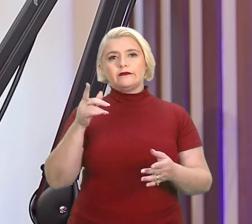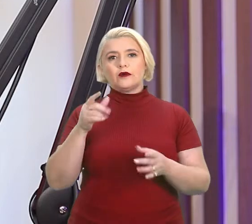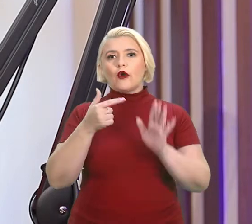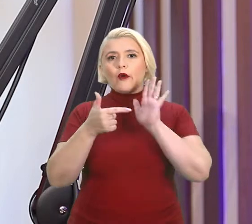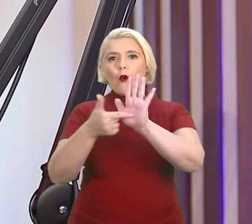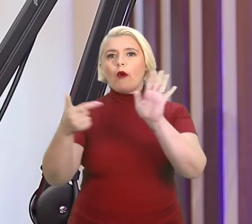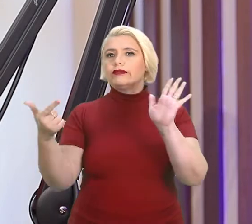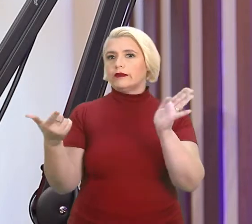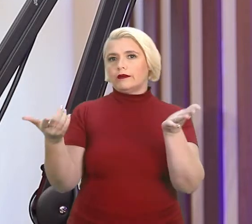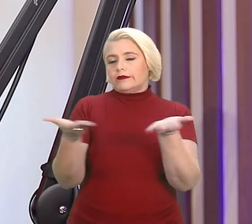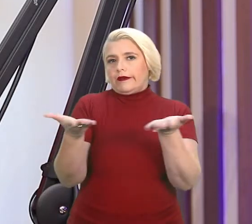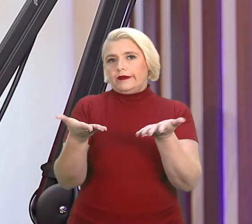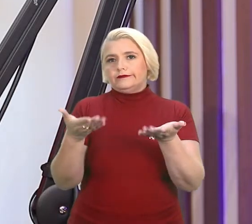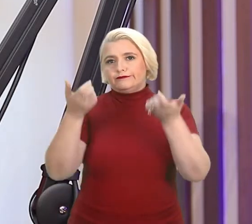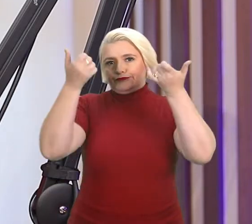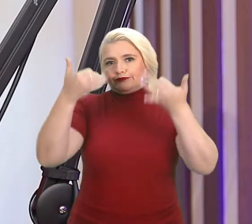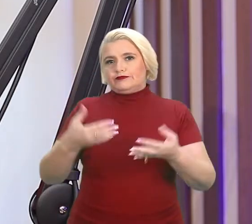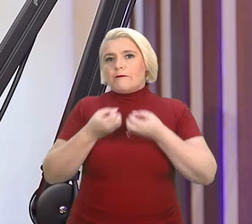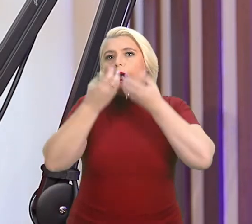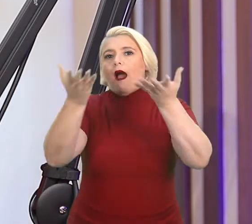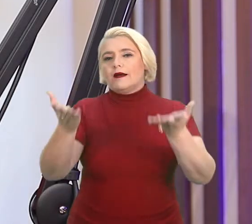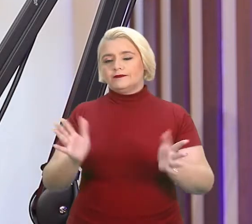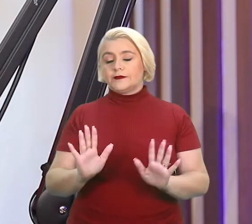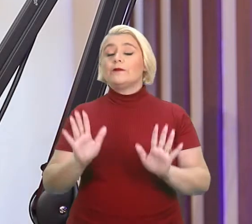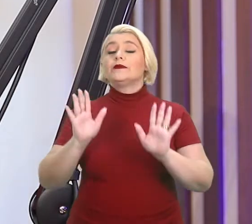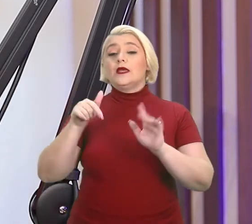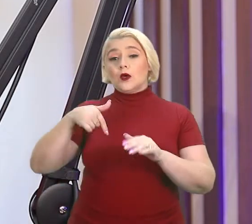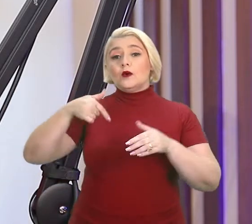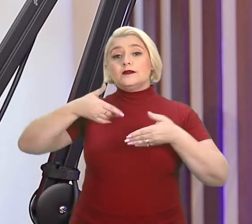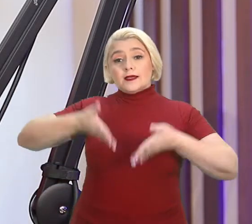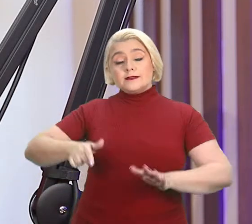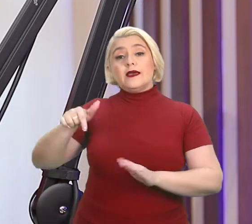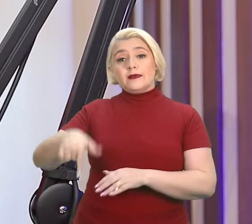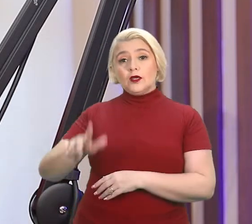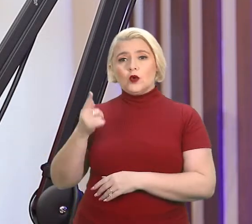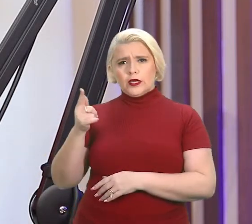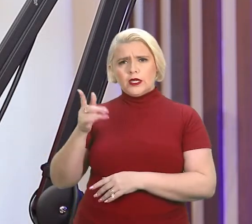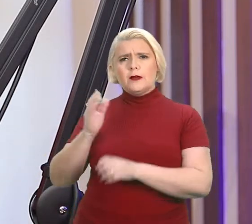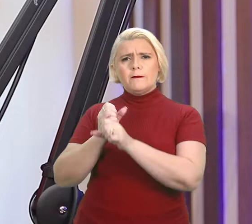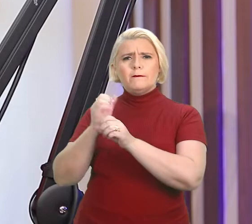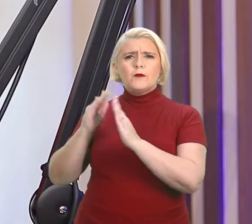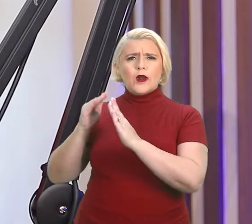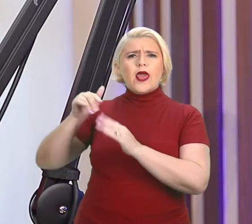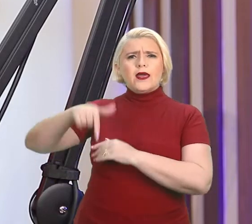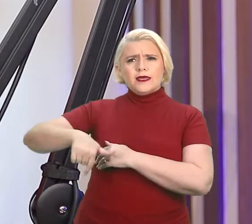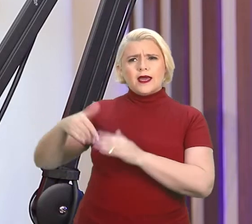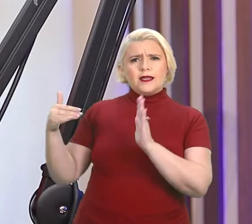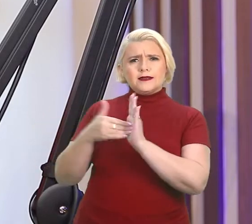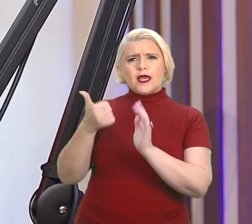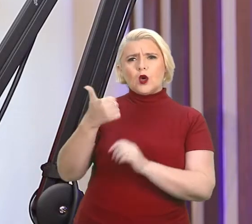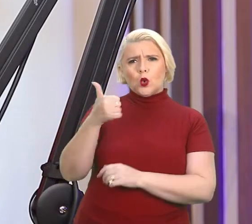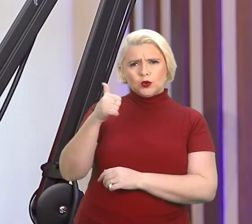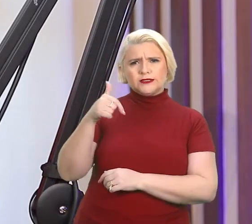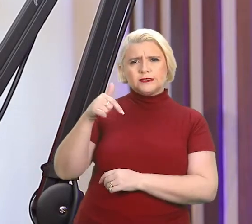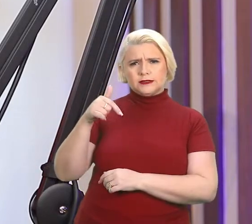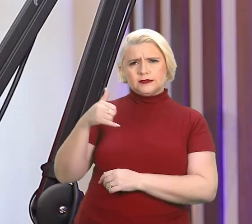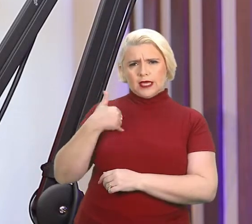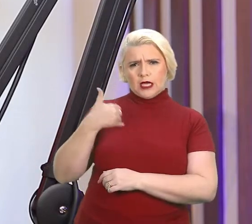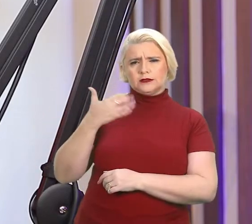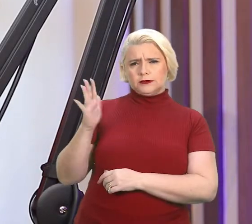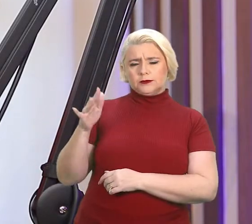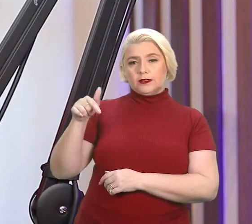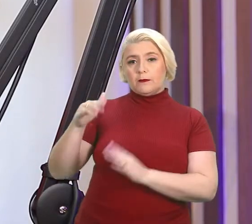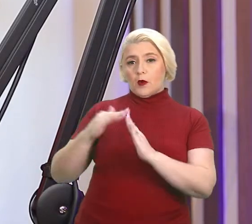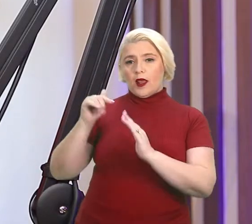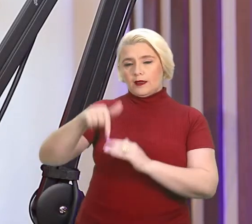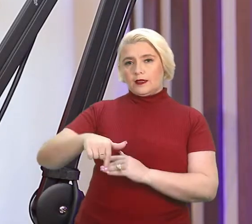Goiânia e morei muito tempo aqui, até os 11 anos, nasci e morei aqui. Uhum. Meu